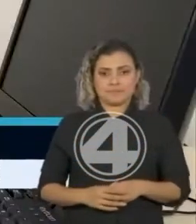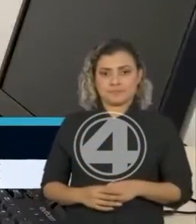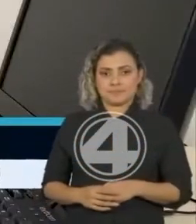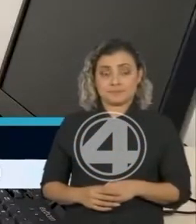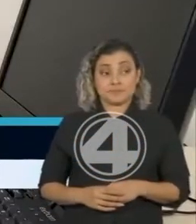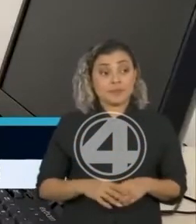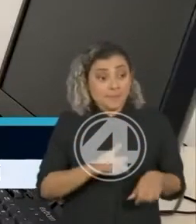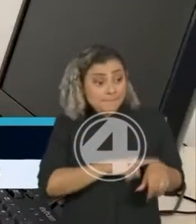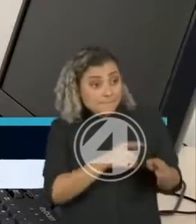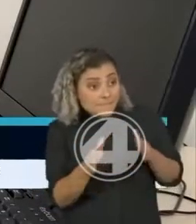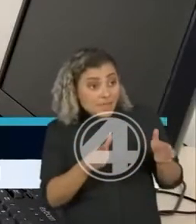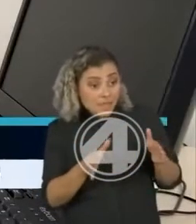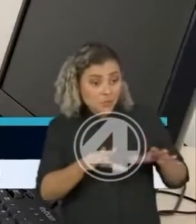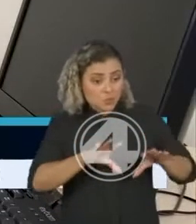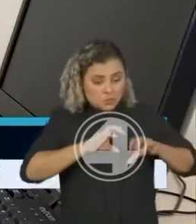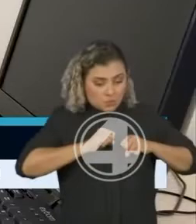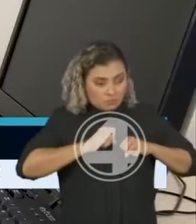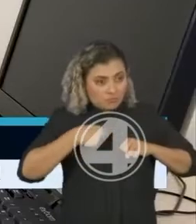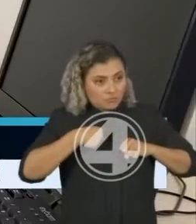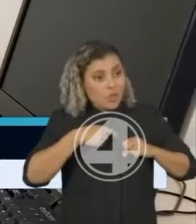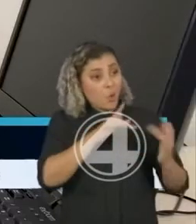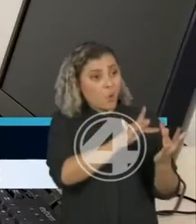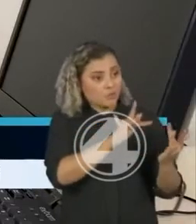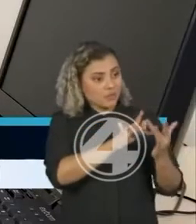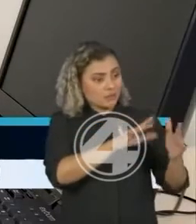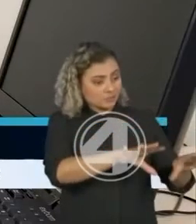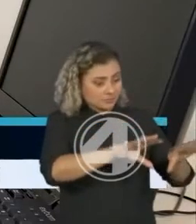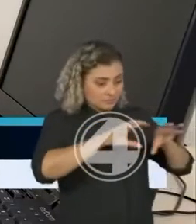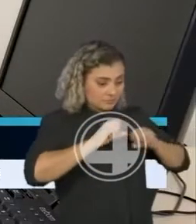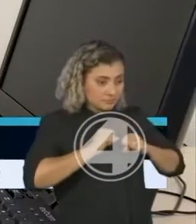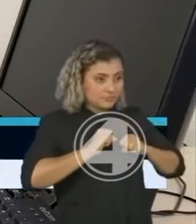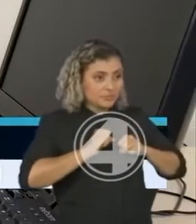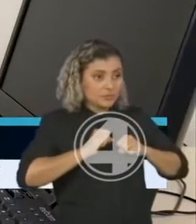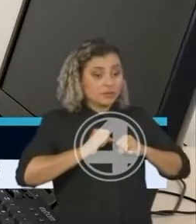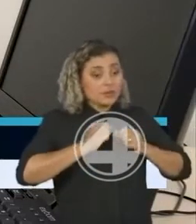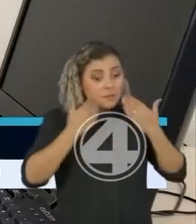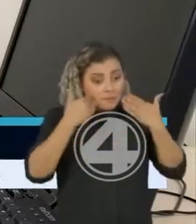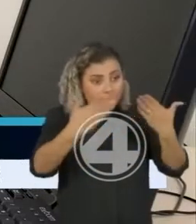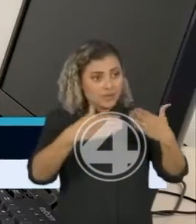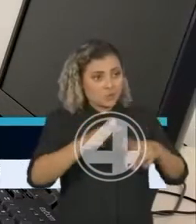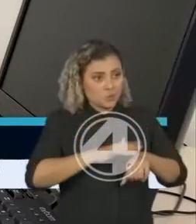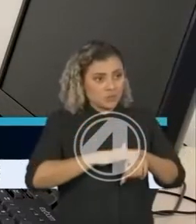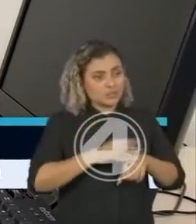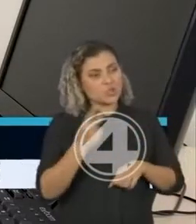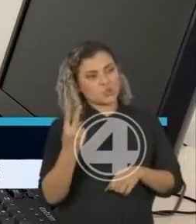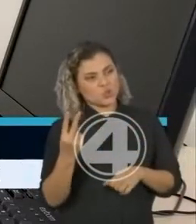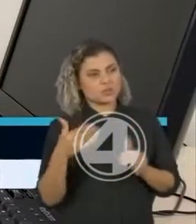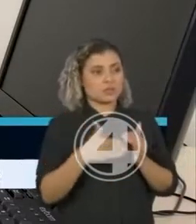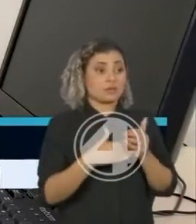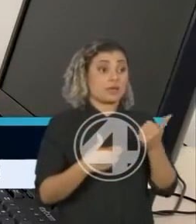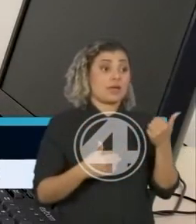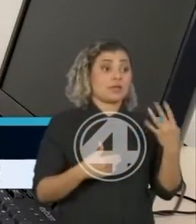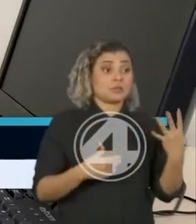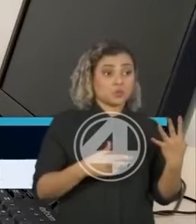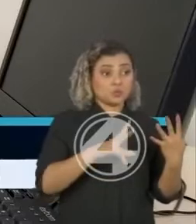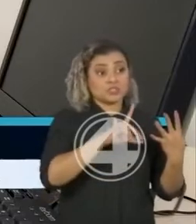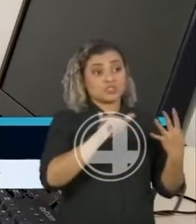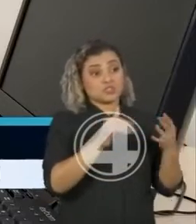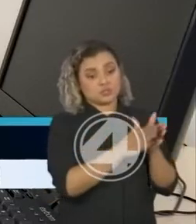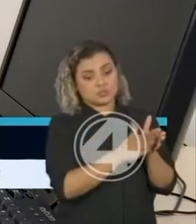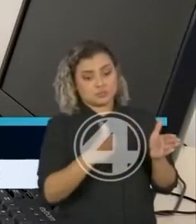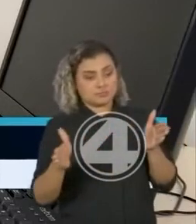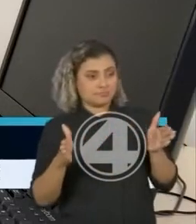o período de incubação entre você ter contato com esse vírus e ter a doença é varia de 2 até 14 dias na